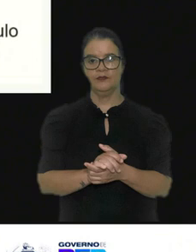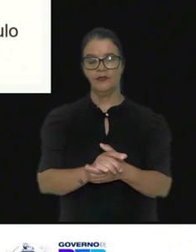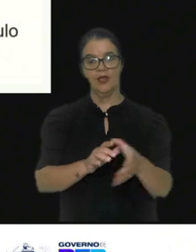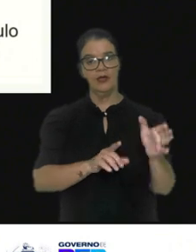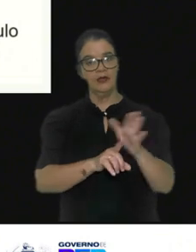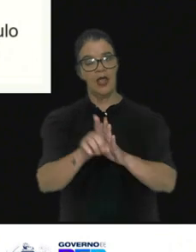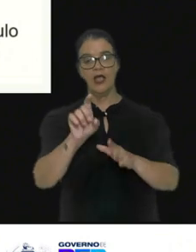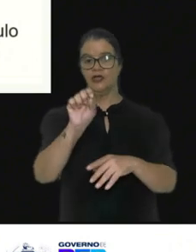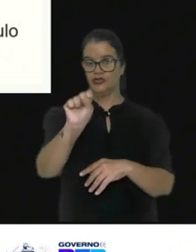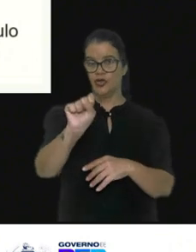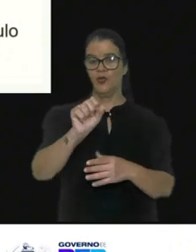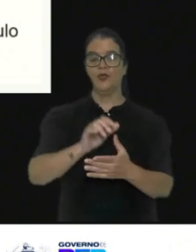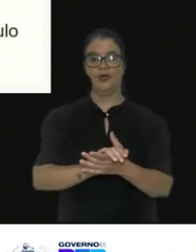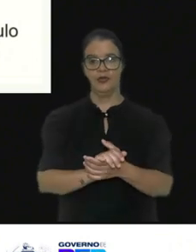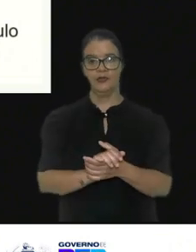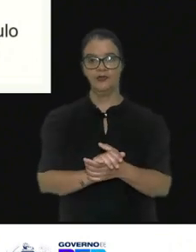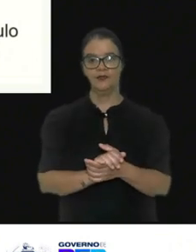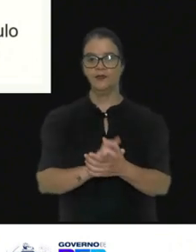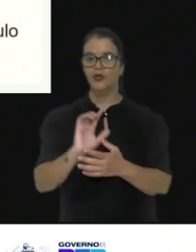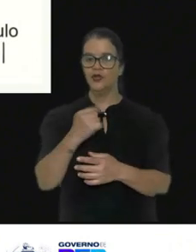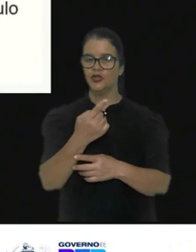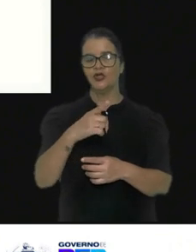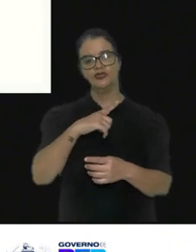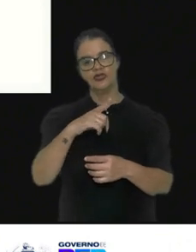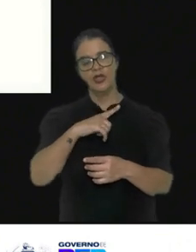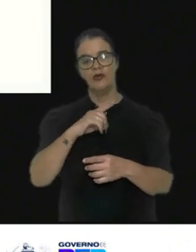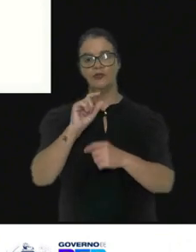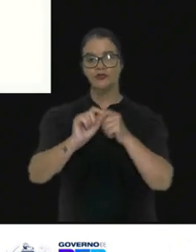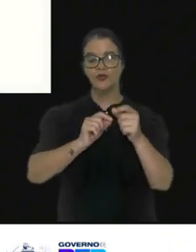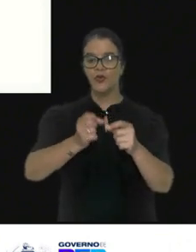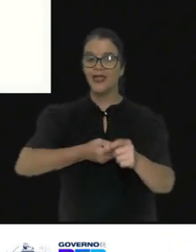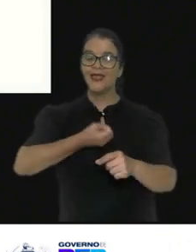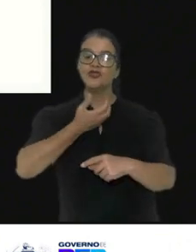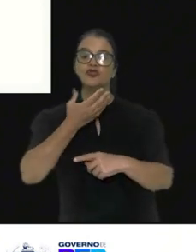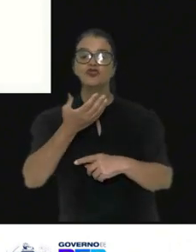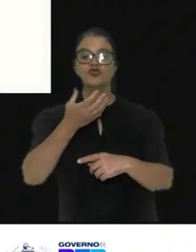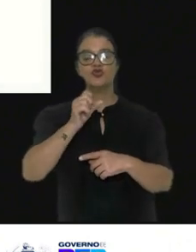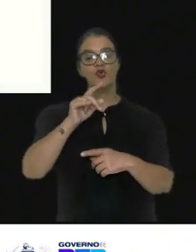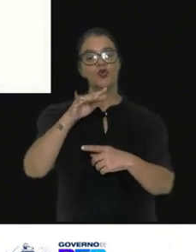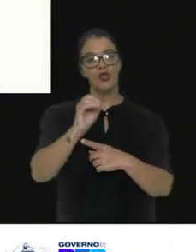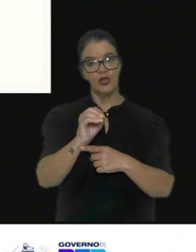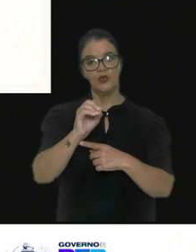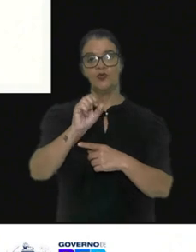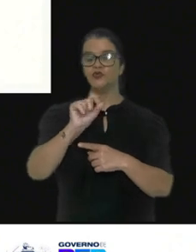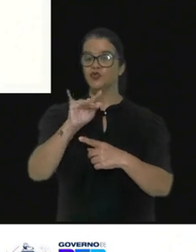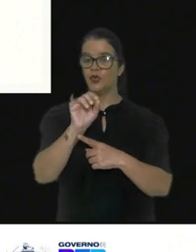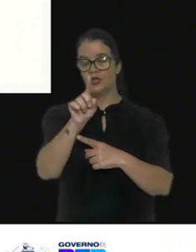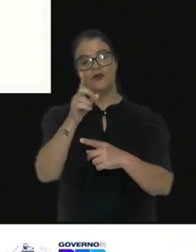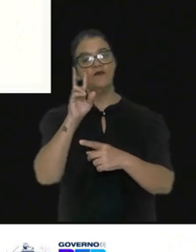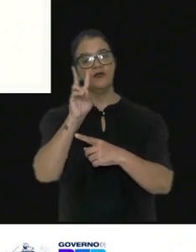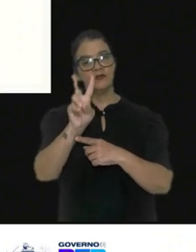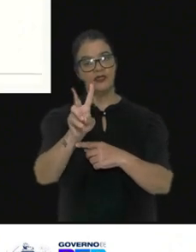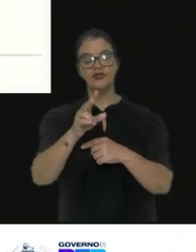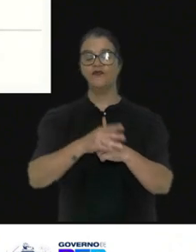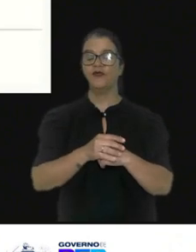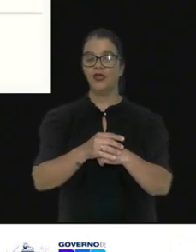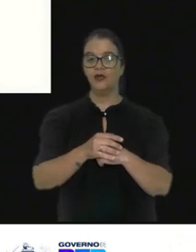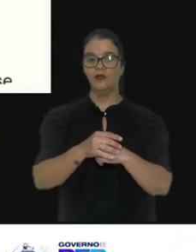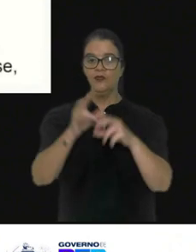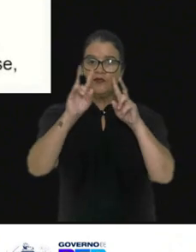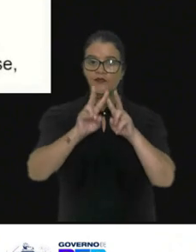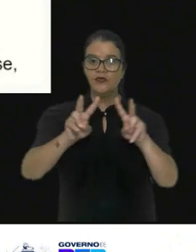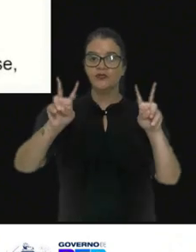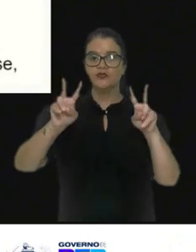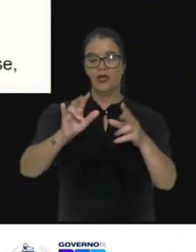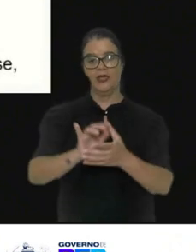número 8. na questão de número 8 nós temos um soneto este soneto